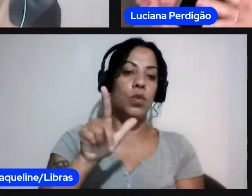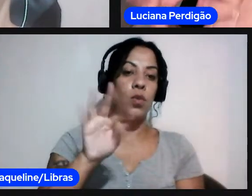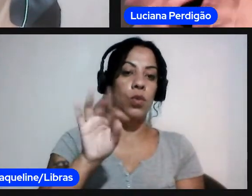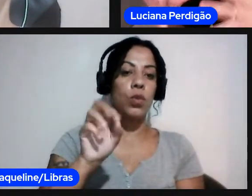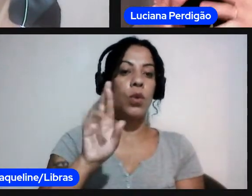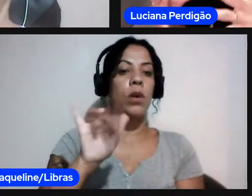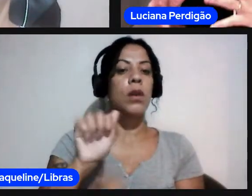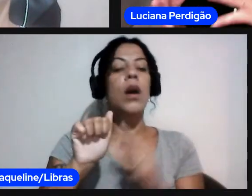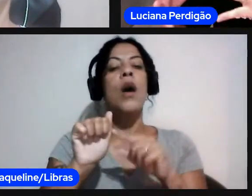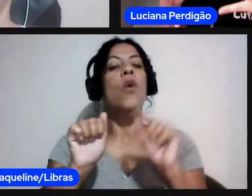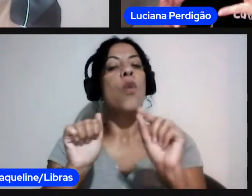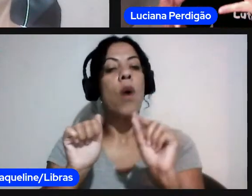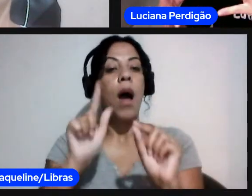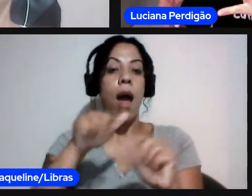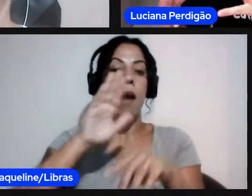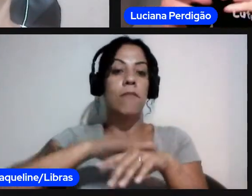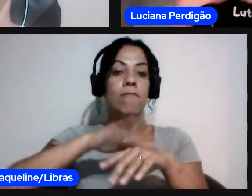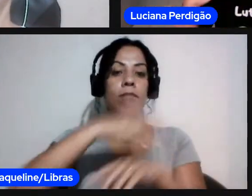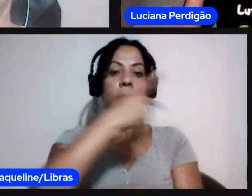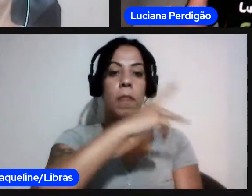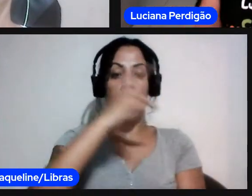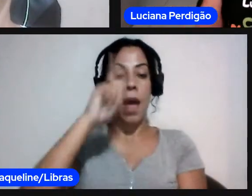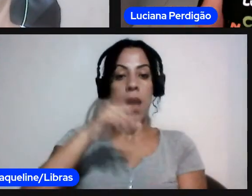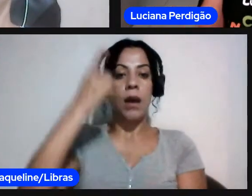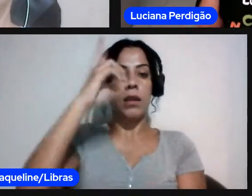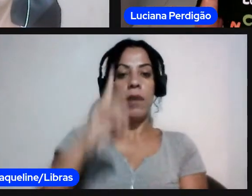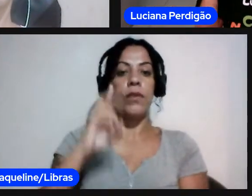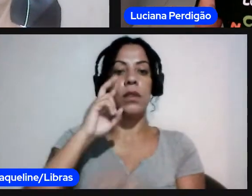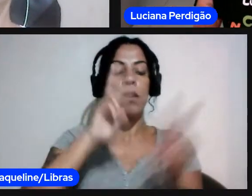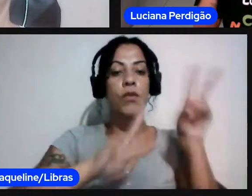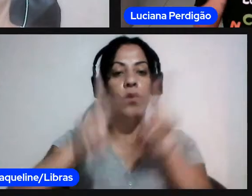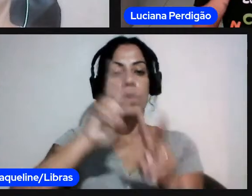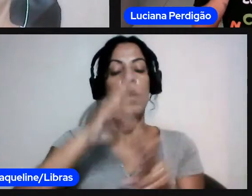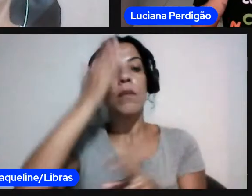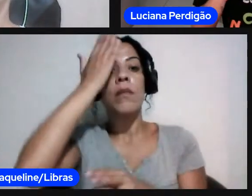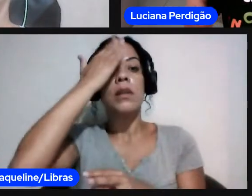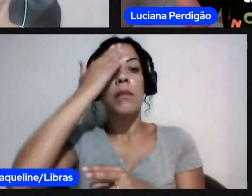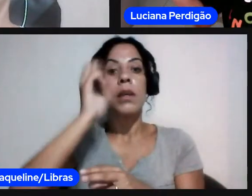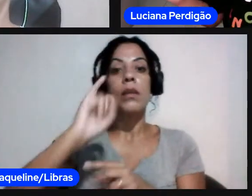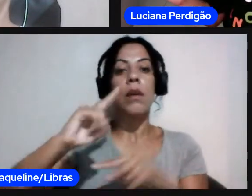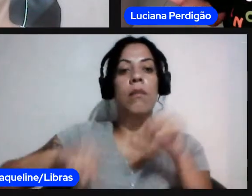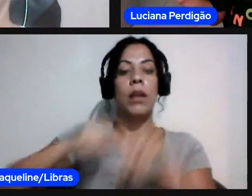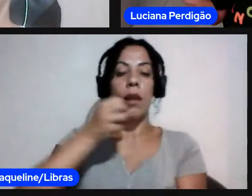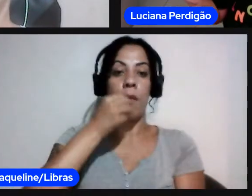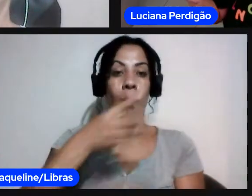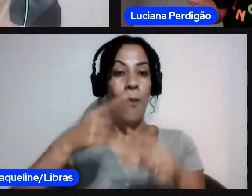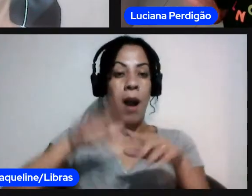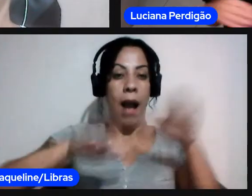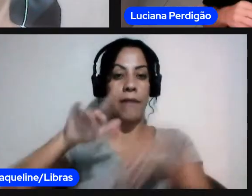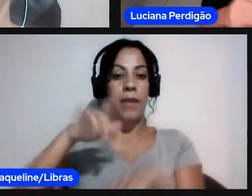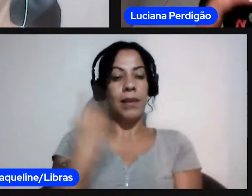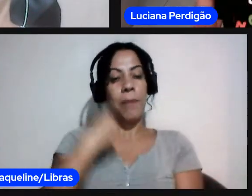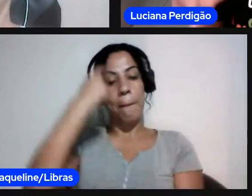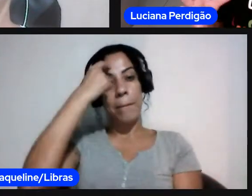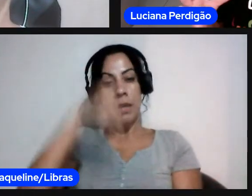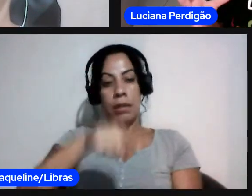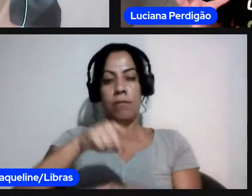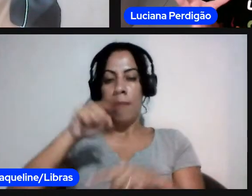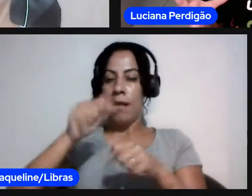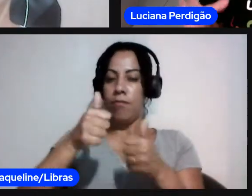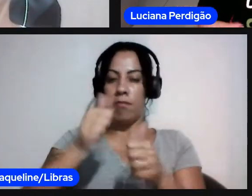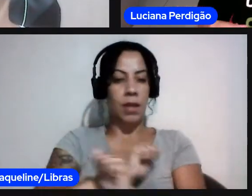essa vivência da pessoa com deficiência visual. Muitas das vezes a gente acha que está sendo super claro naquilo que a gente